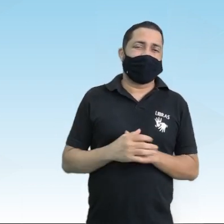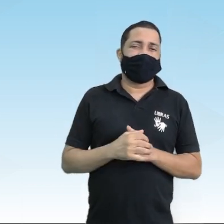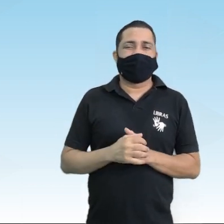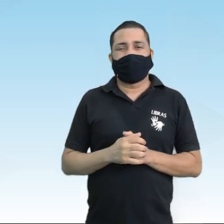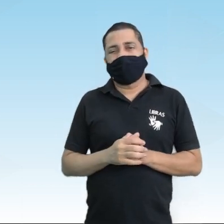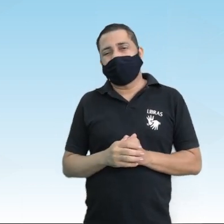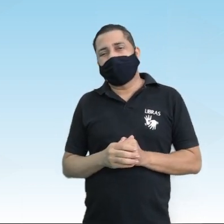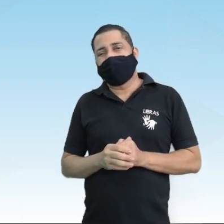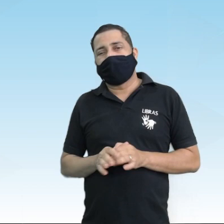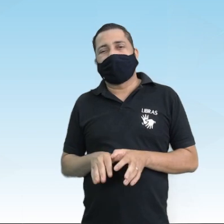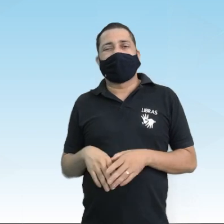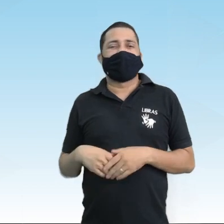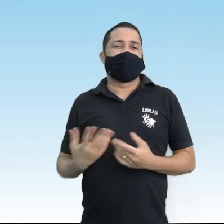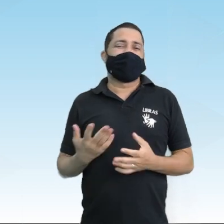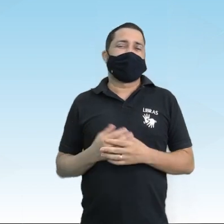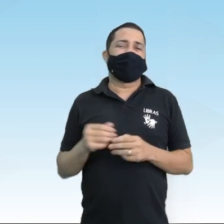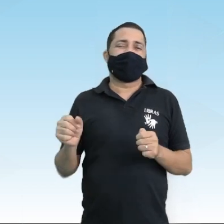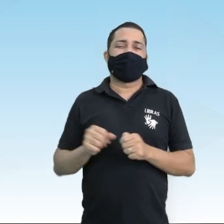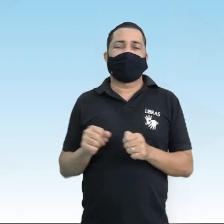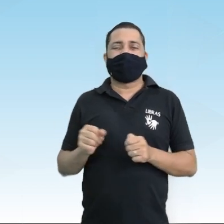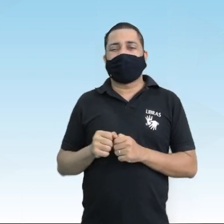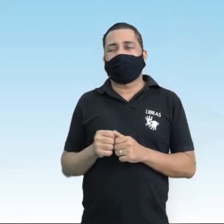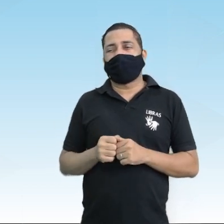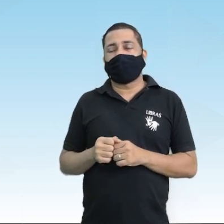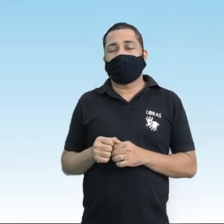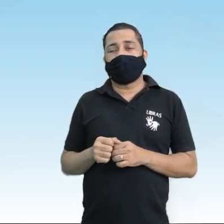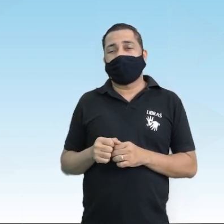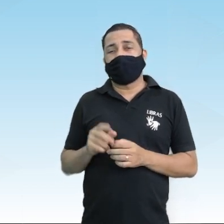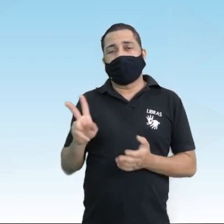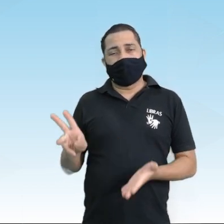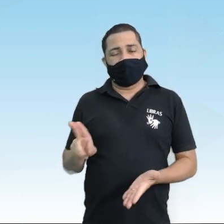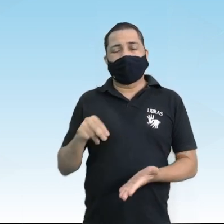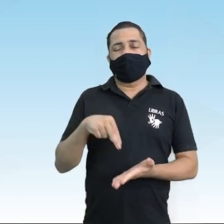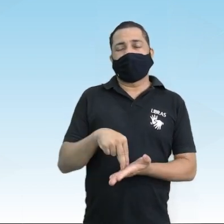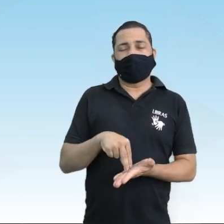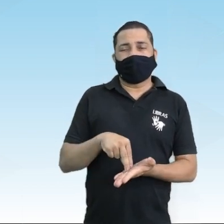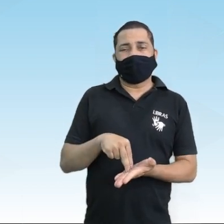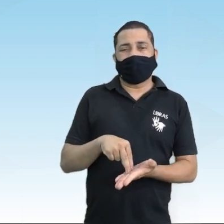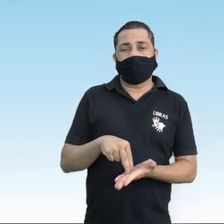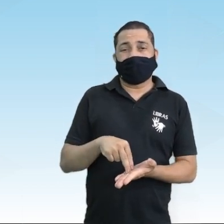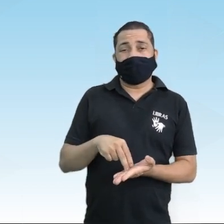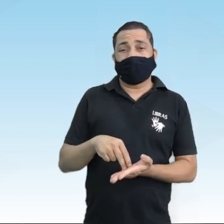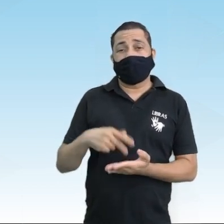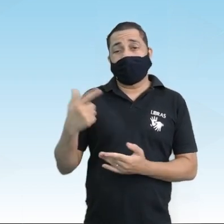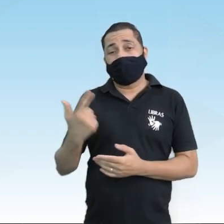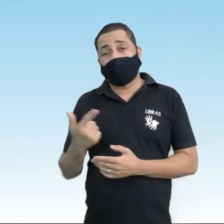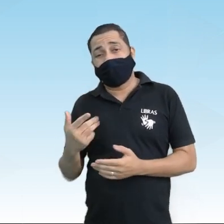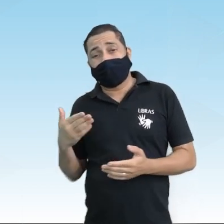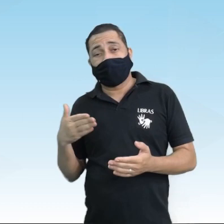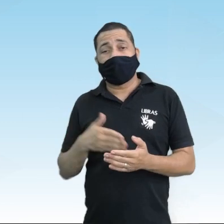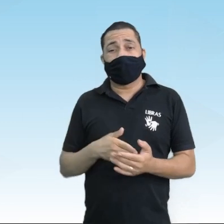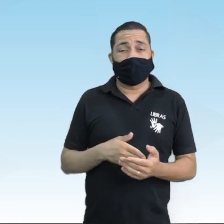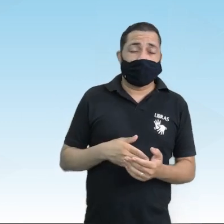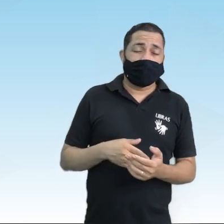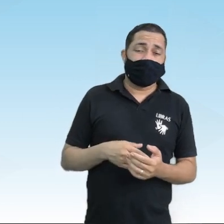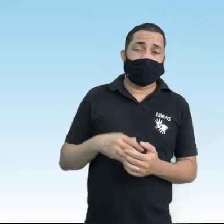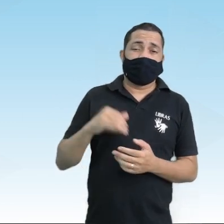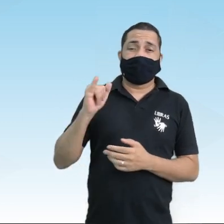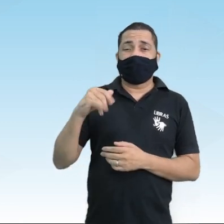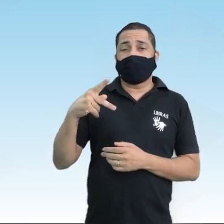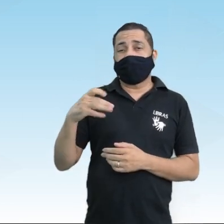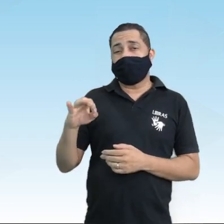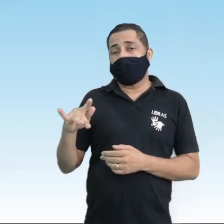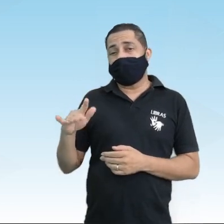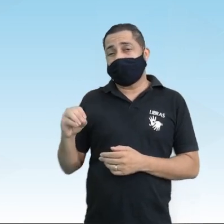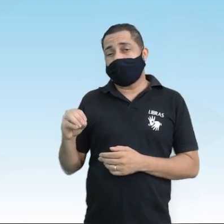anos a menos. E fizeram o golpe da maioridade e o homem assumiu. Beleza? Então vai ser o nosso segundo e último imperador, né, já que a gente não é